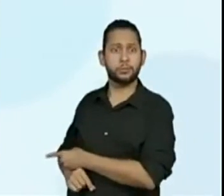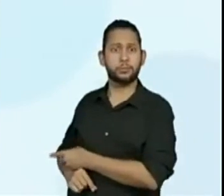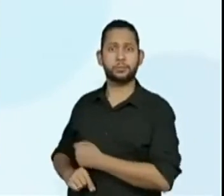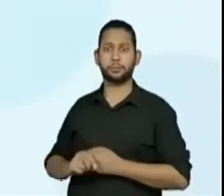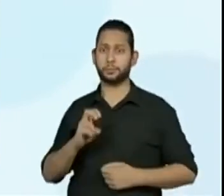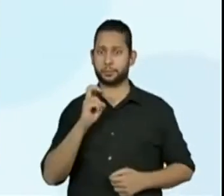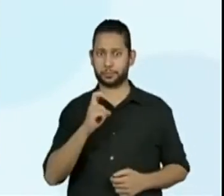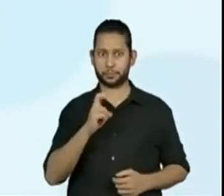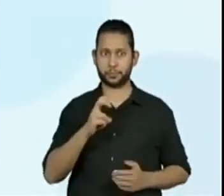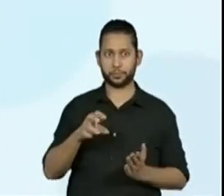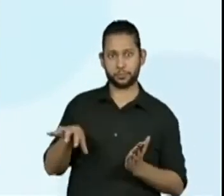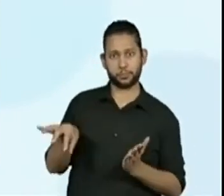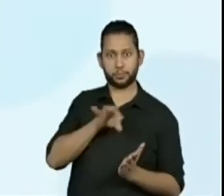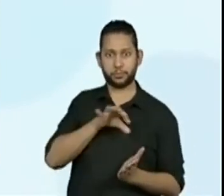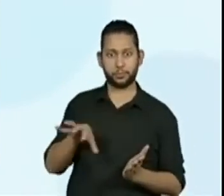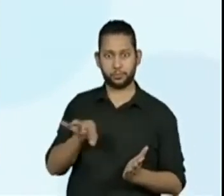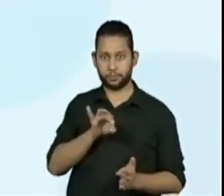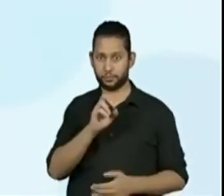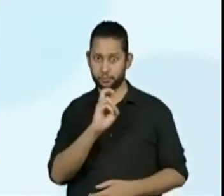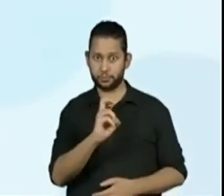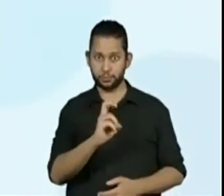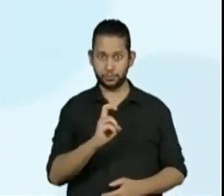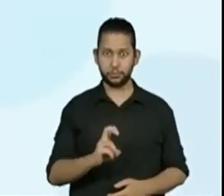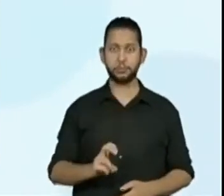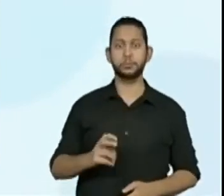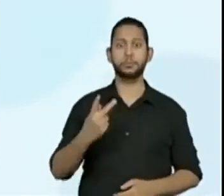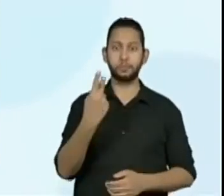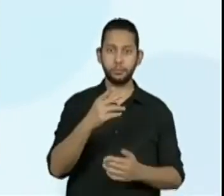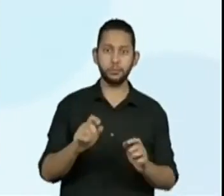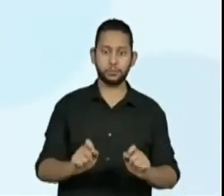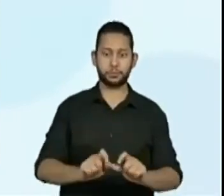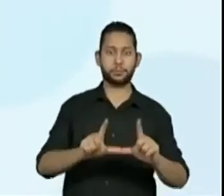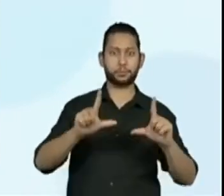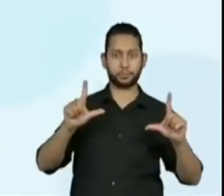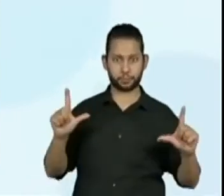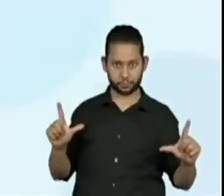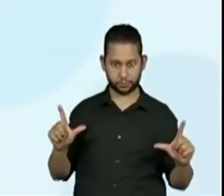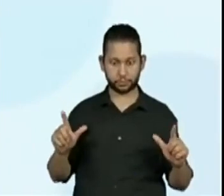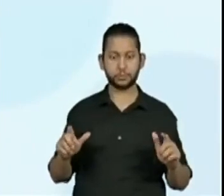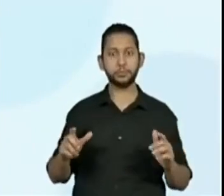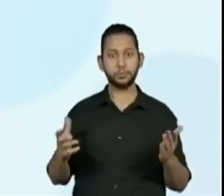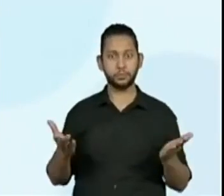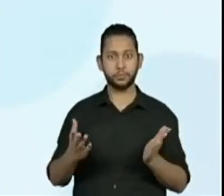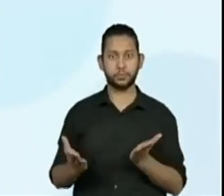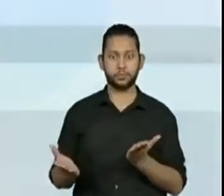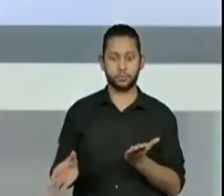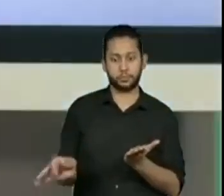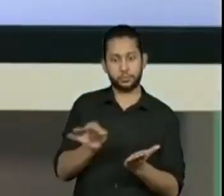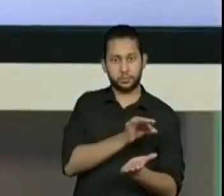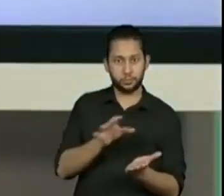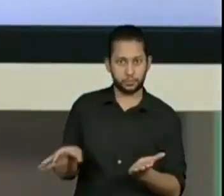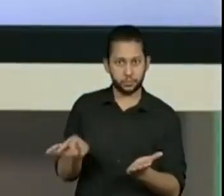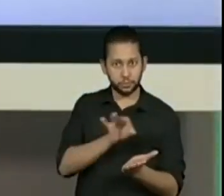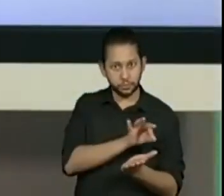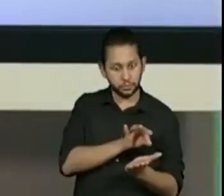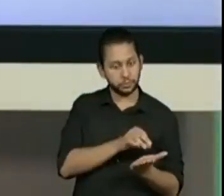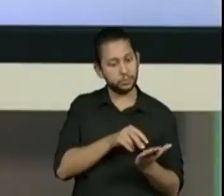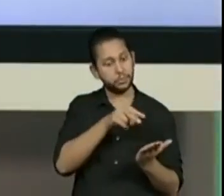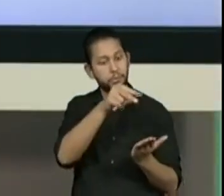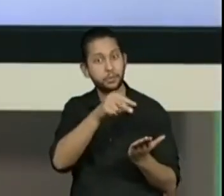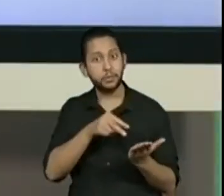Página 5. 5 aqui, ó. Então, abre lá na página 5 e nós vamos fazer a lista dos contos